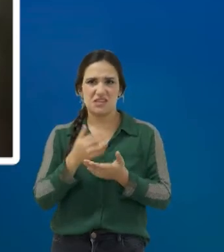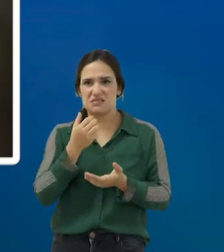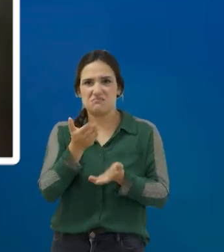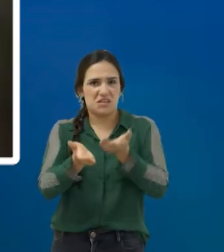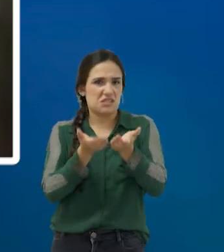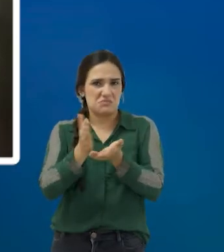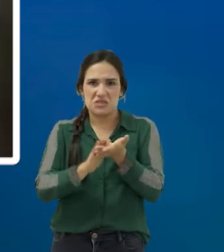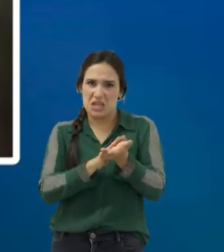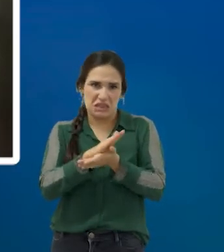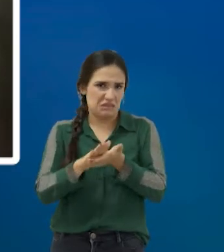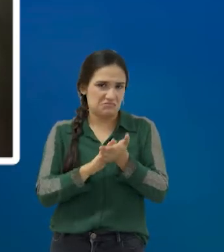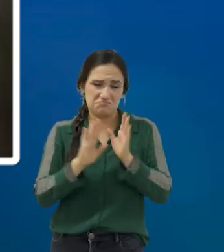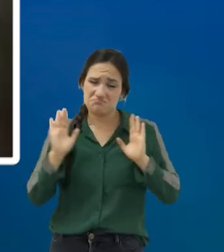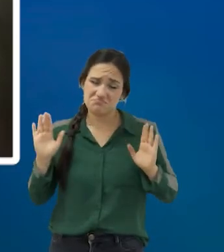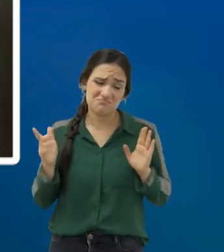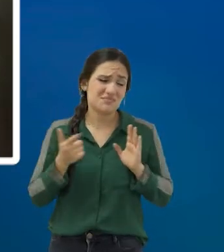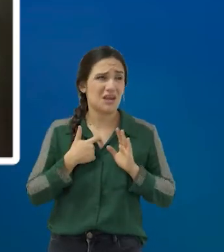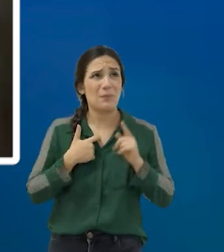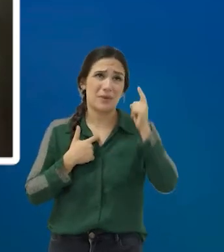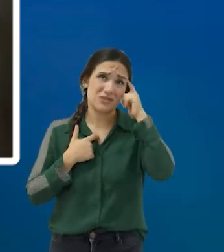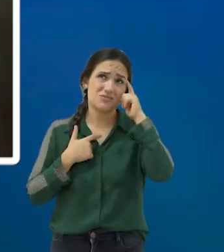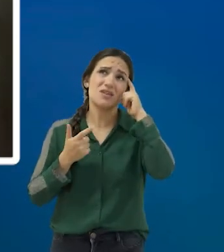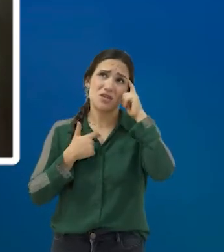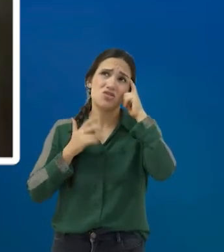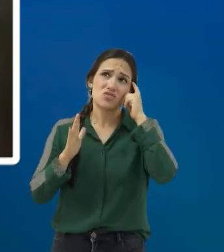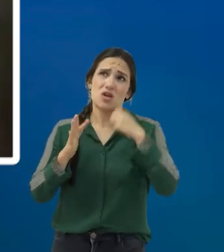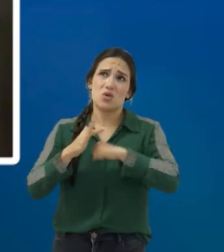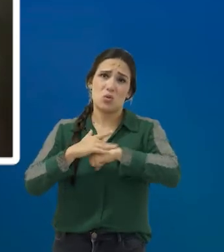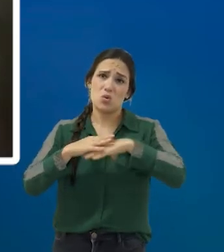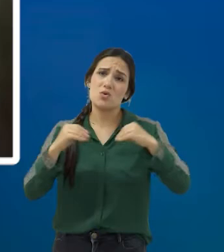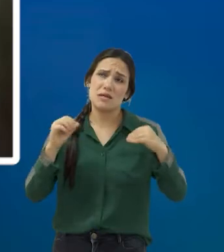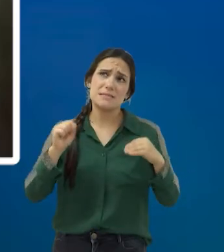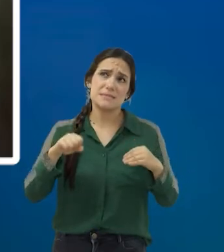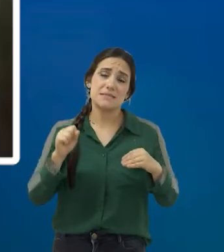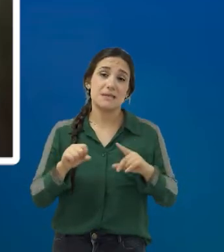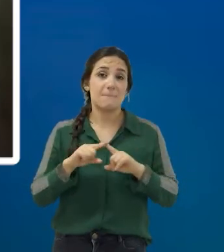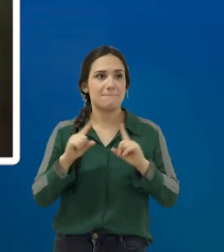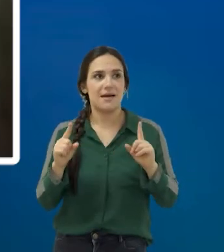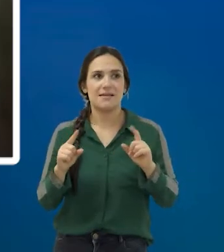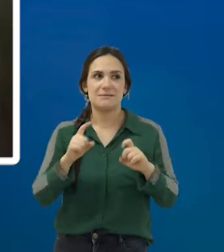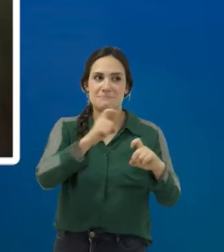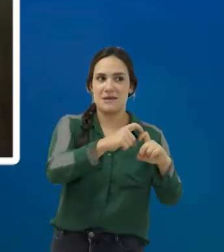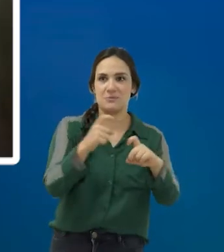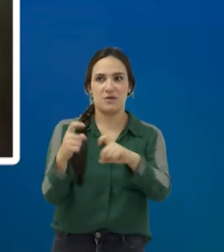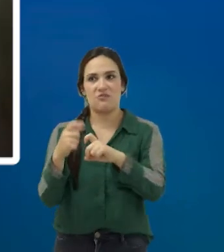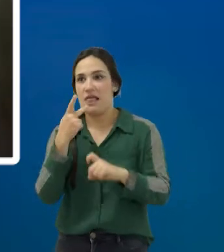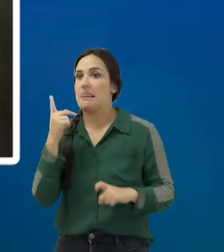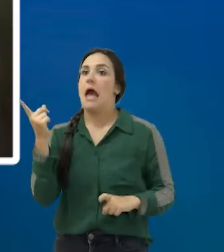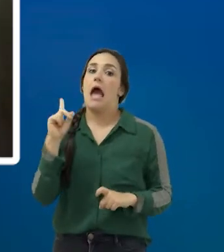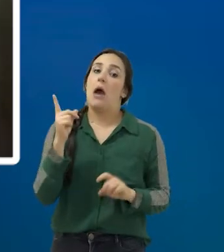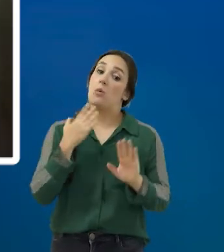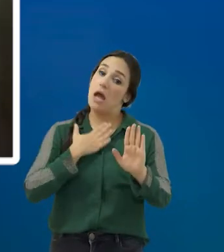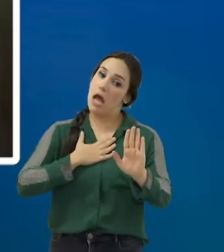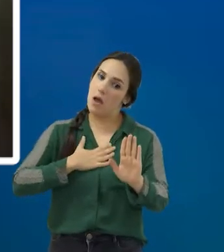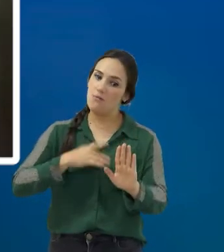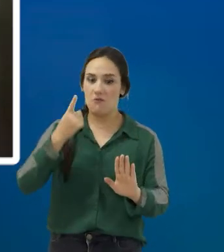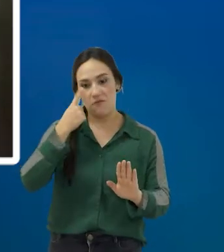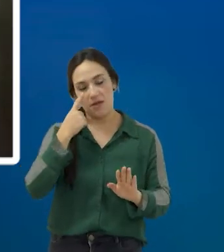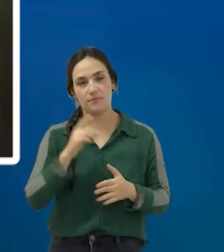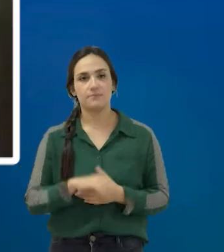tratar disso. Então, assim, eu prefiro viver como se eu estivesse curado, mas os médicos são mais